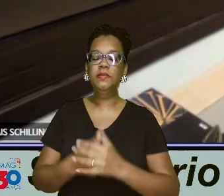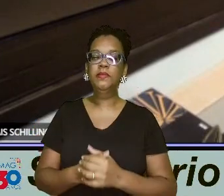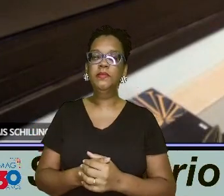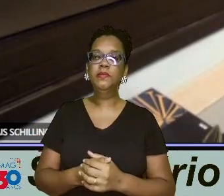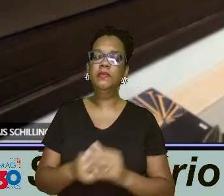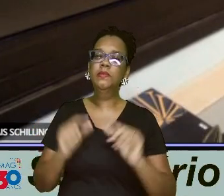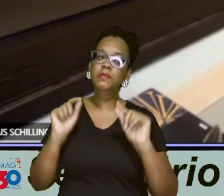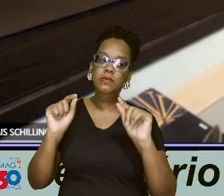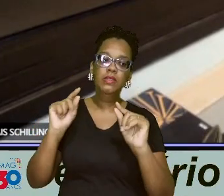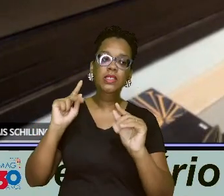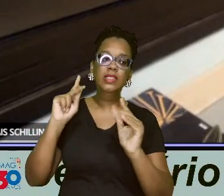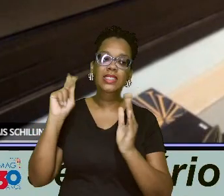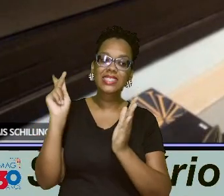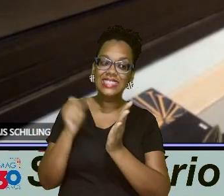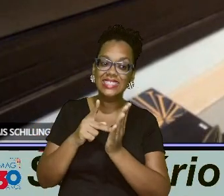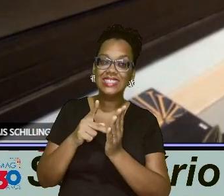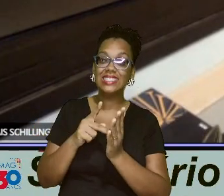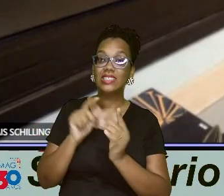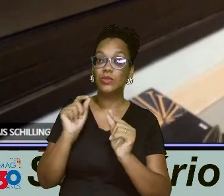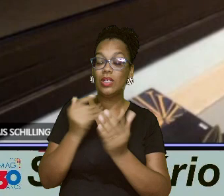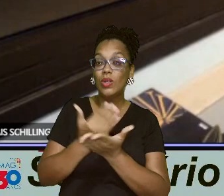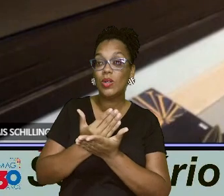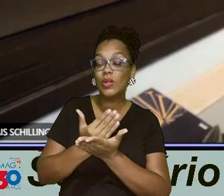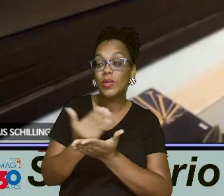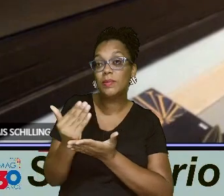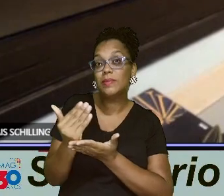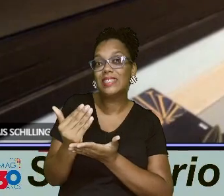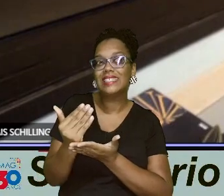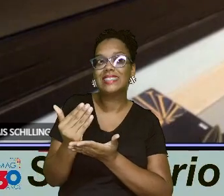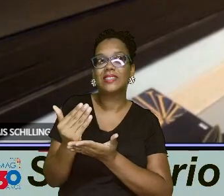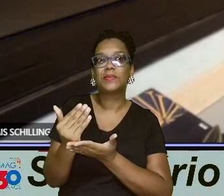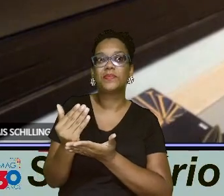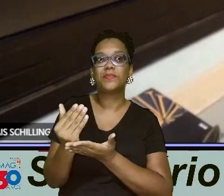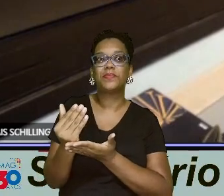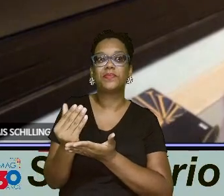é o fato de que ele começa